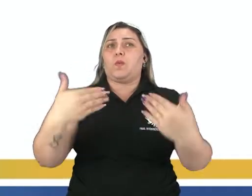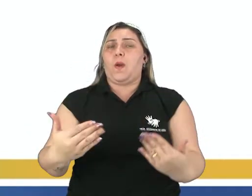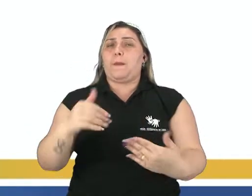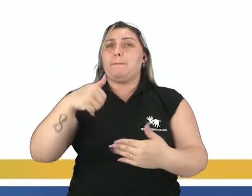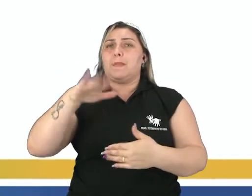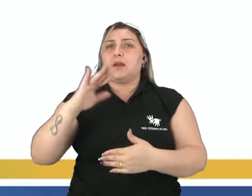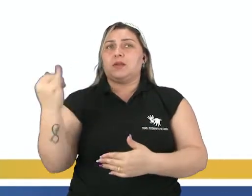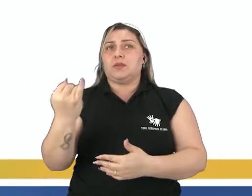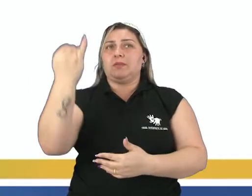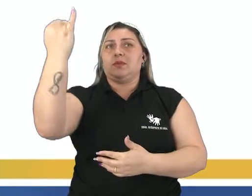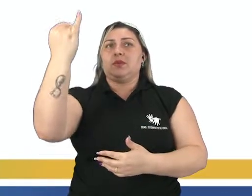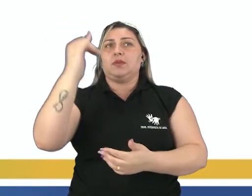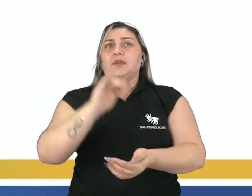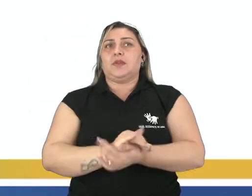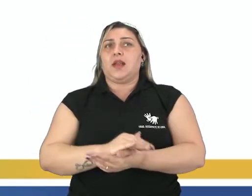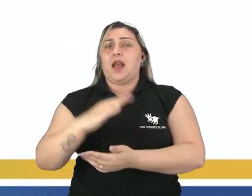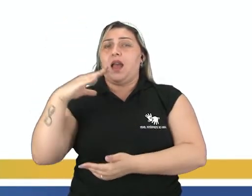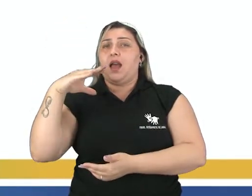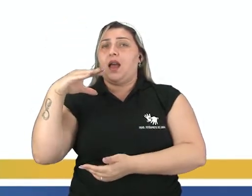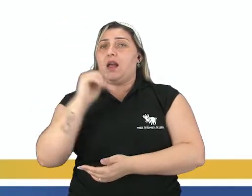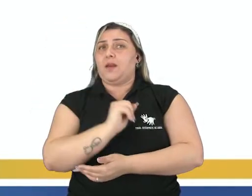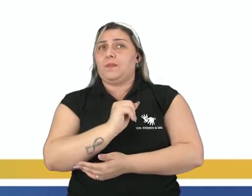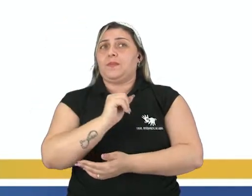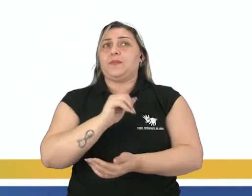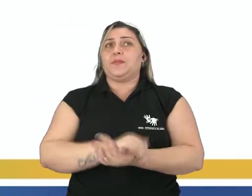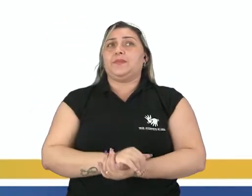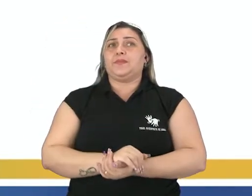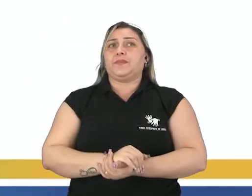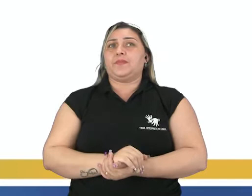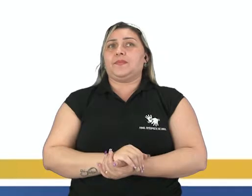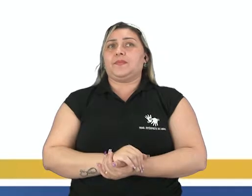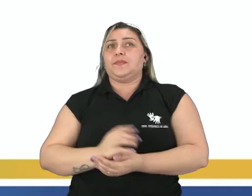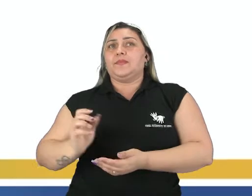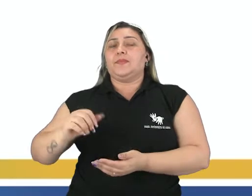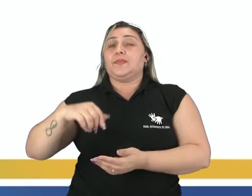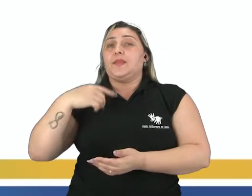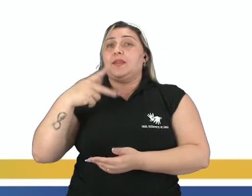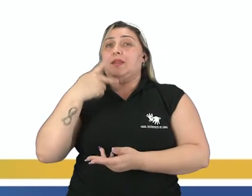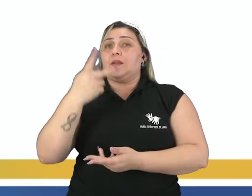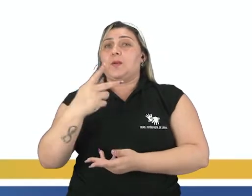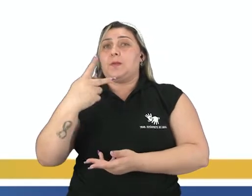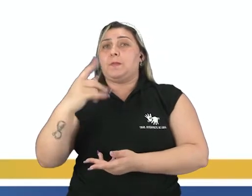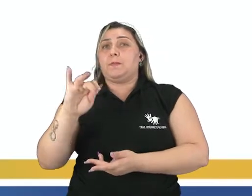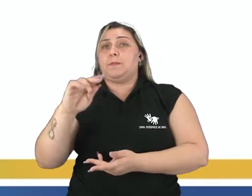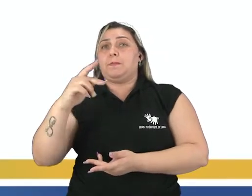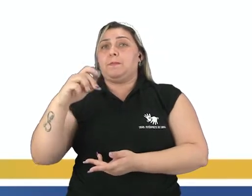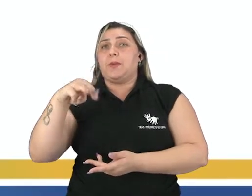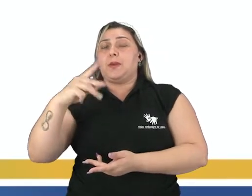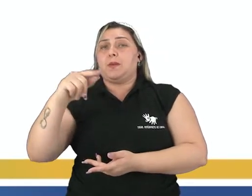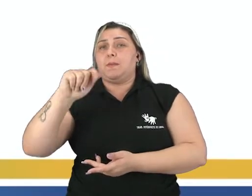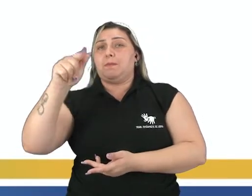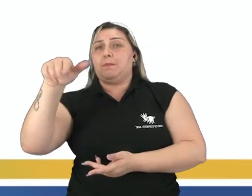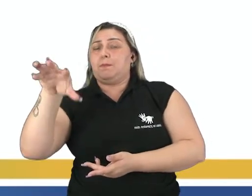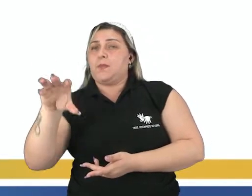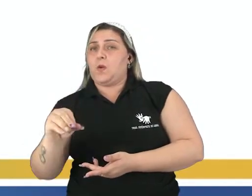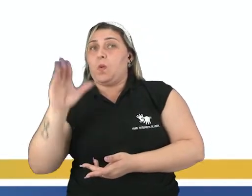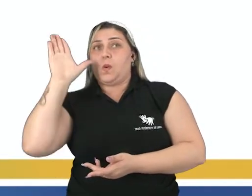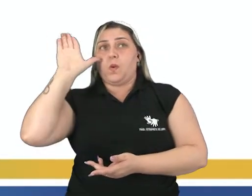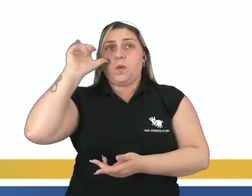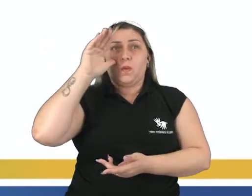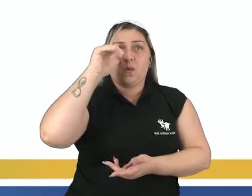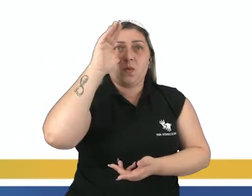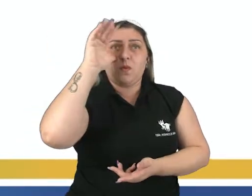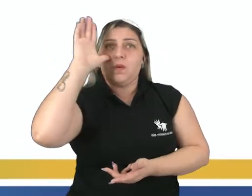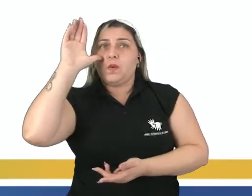mais importante. E logo, todo sinuoso, a rebolar-se, entrou Pimpão, o encherido e muito